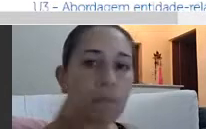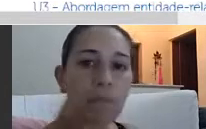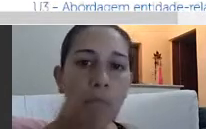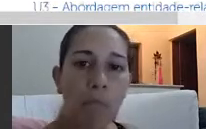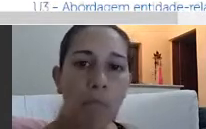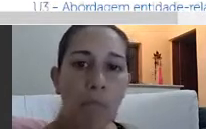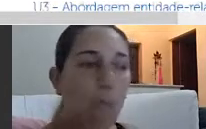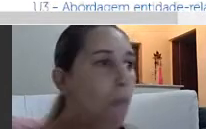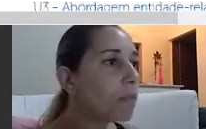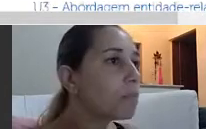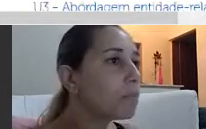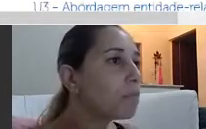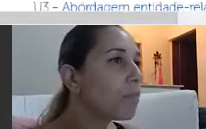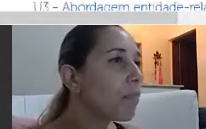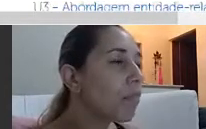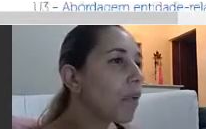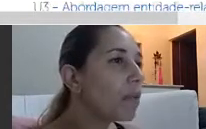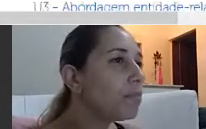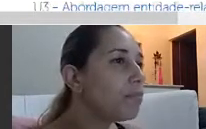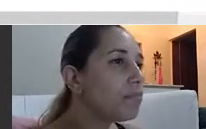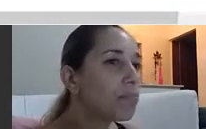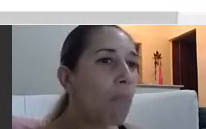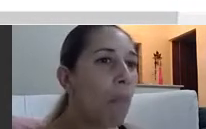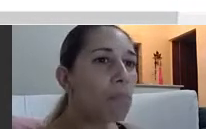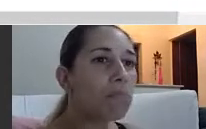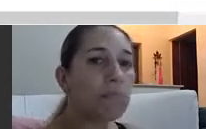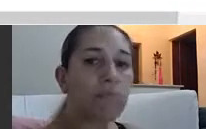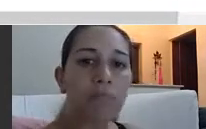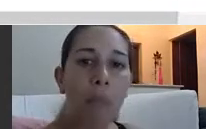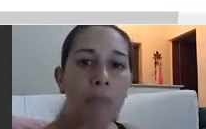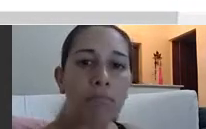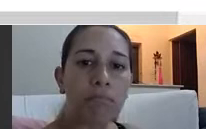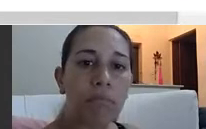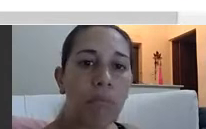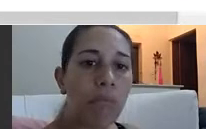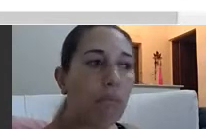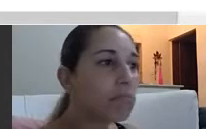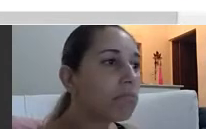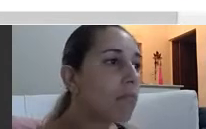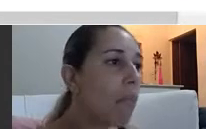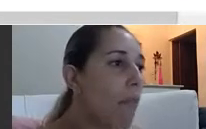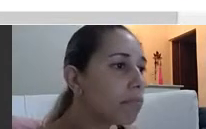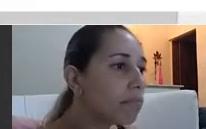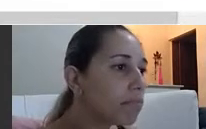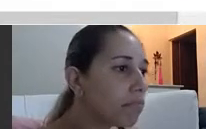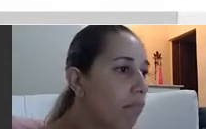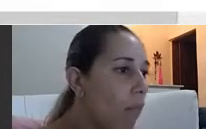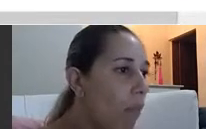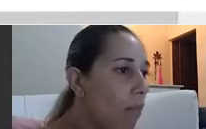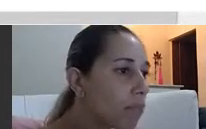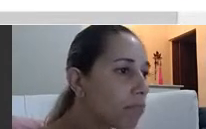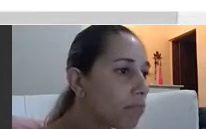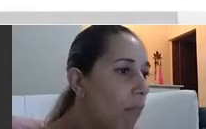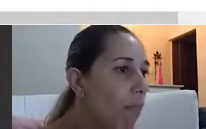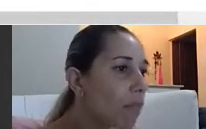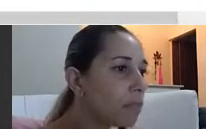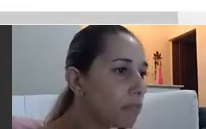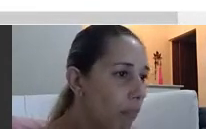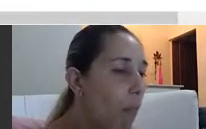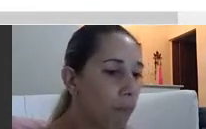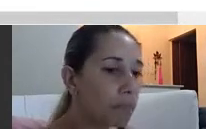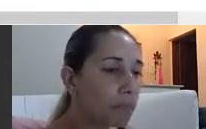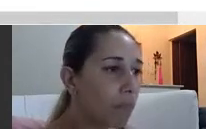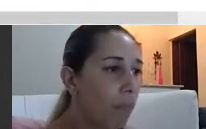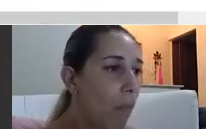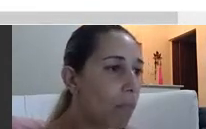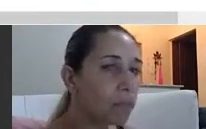caso, alguns serviços. O salão ainda tem fornecedores, ele vai dando todas as dicas que a